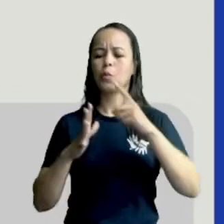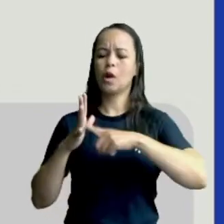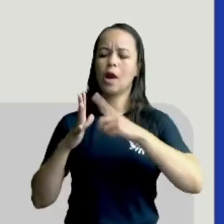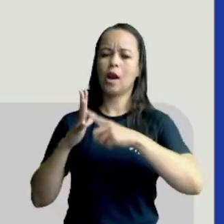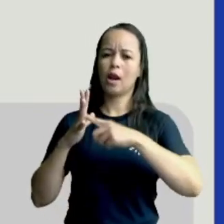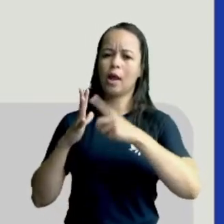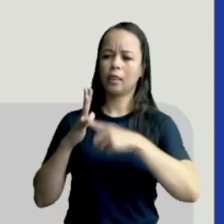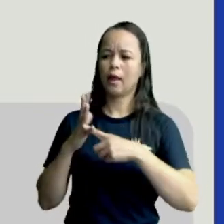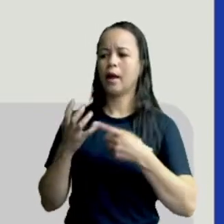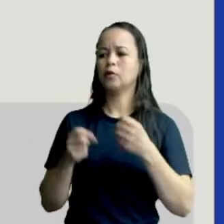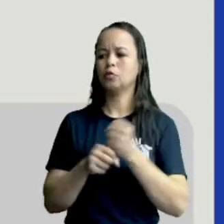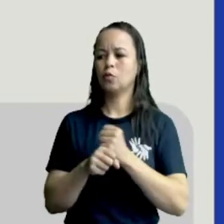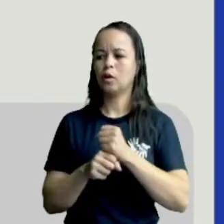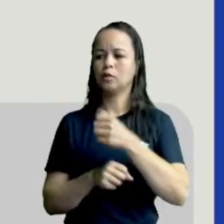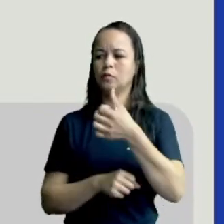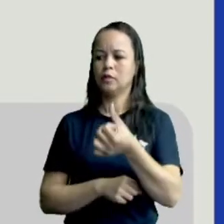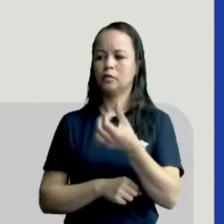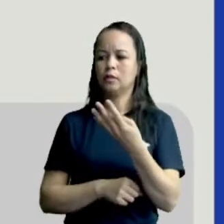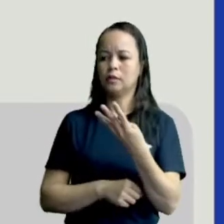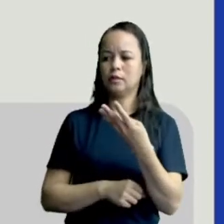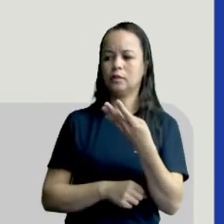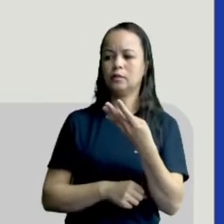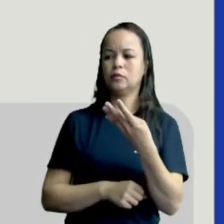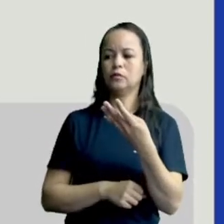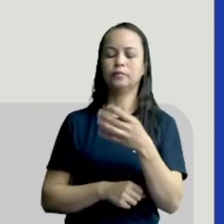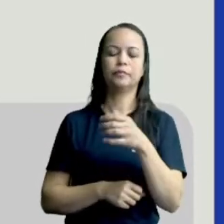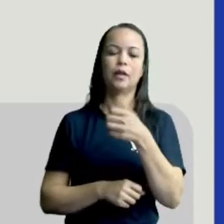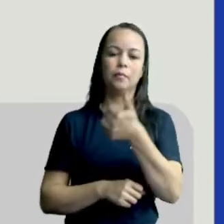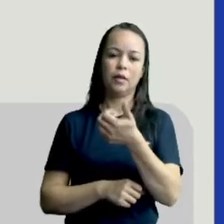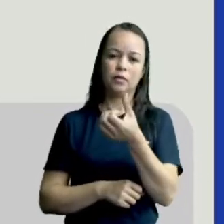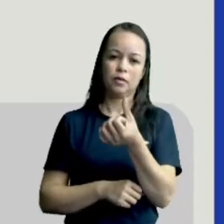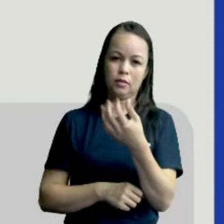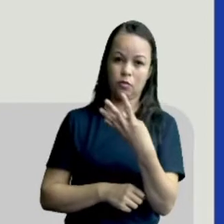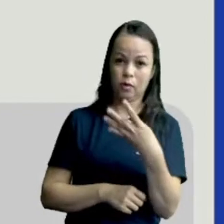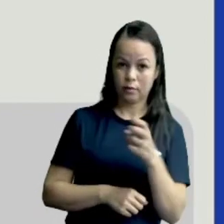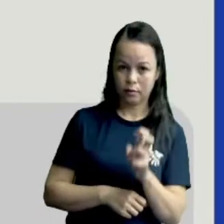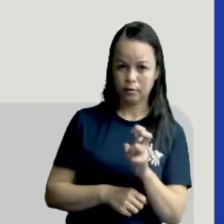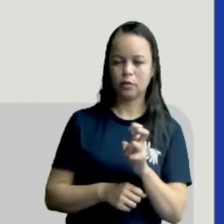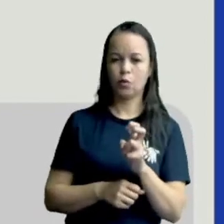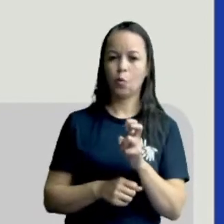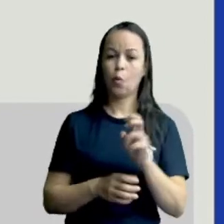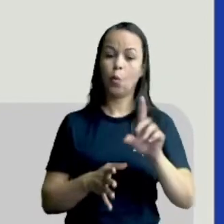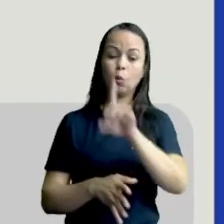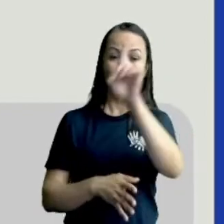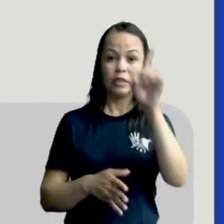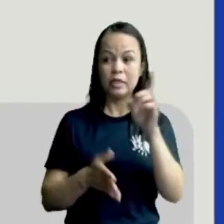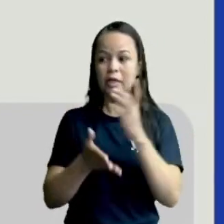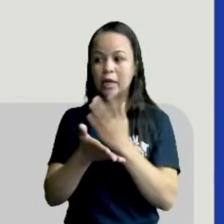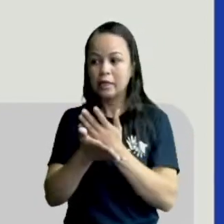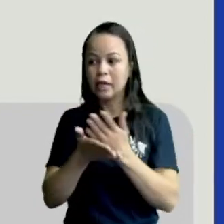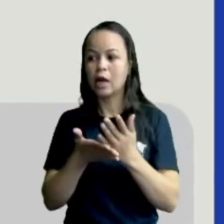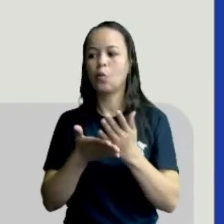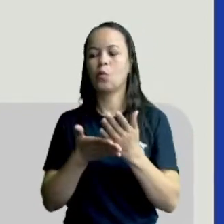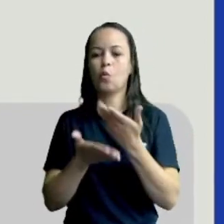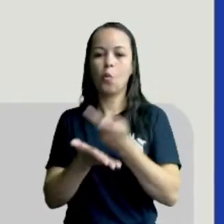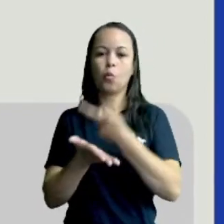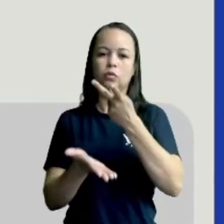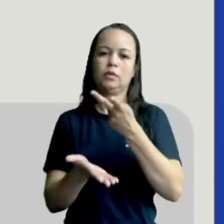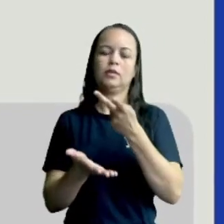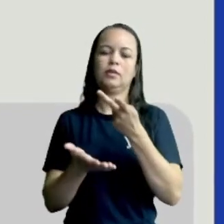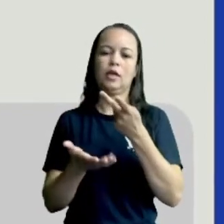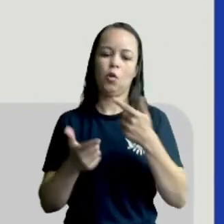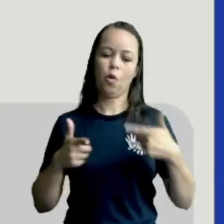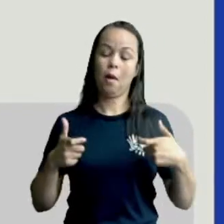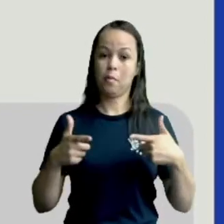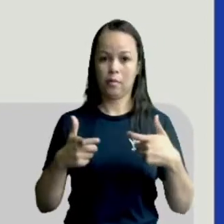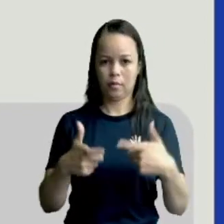1645? Eu trouxe em agosto de 1645. O dia que ocorreu, dia da semana que ocorreu